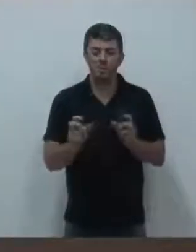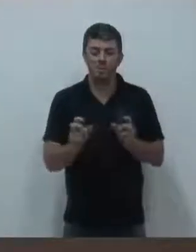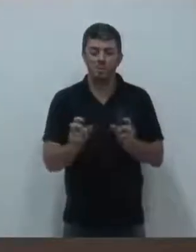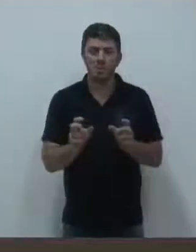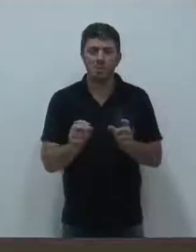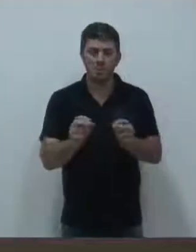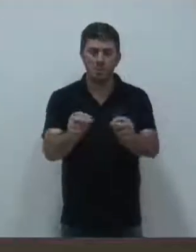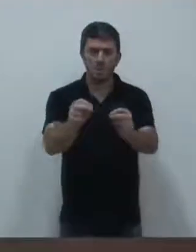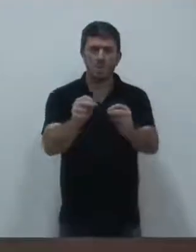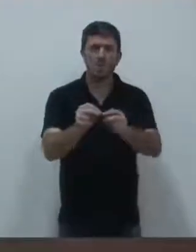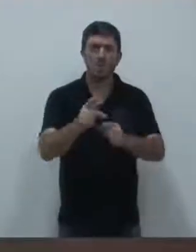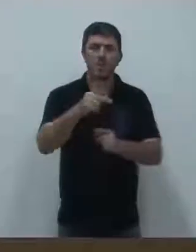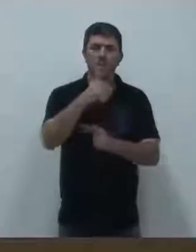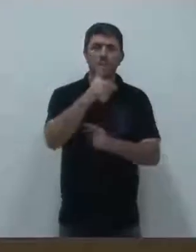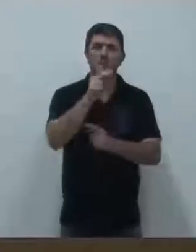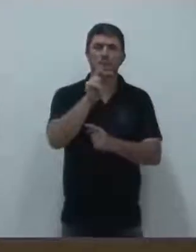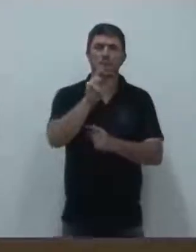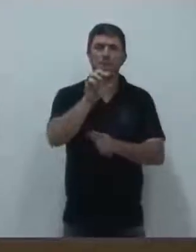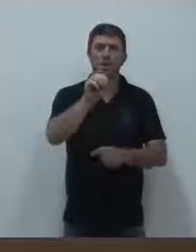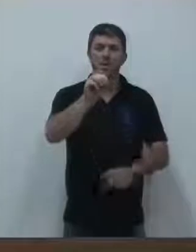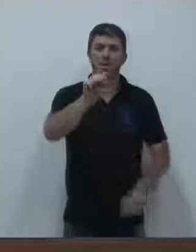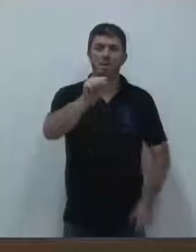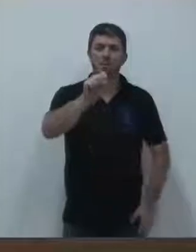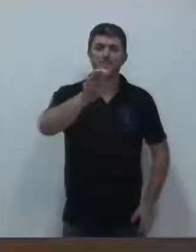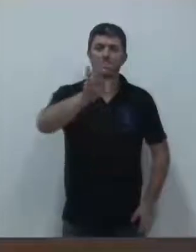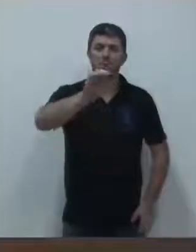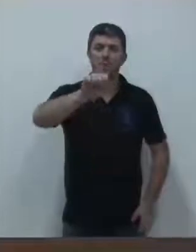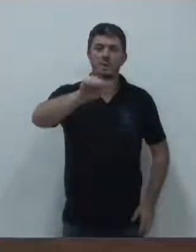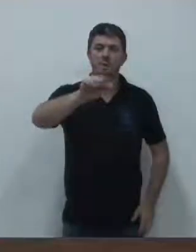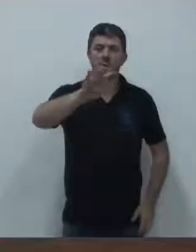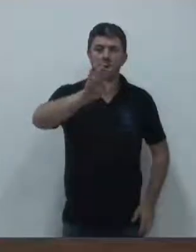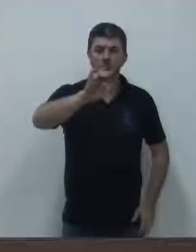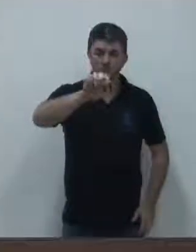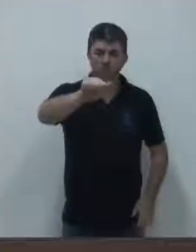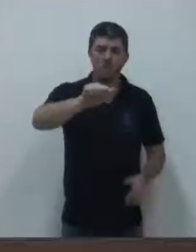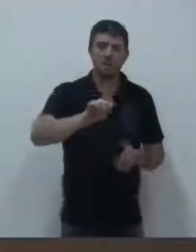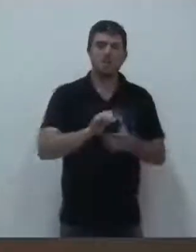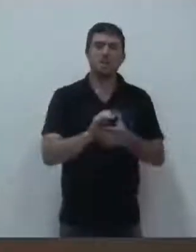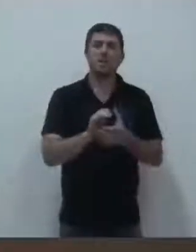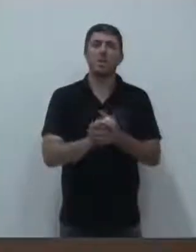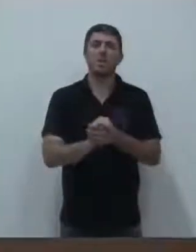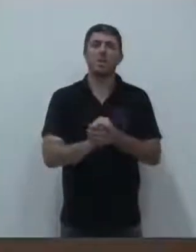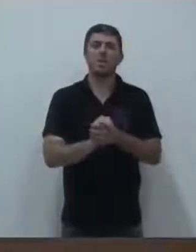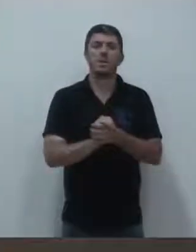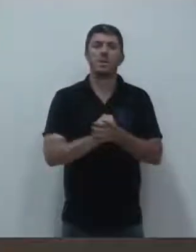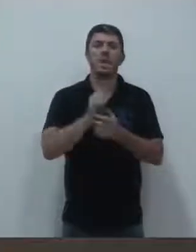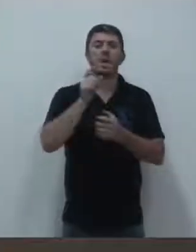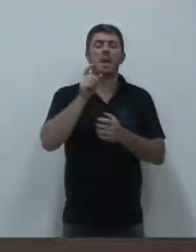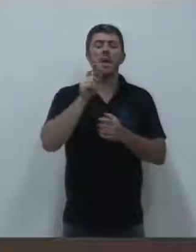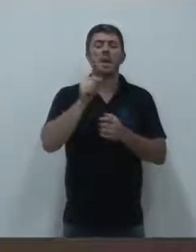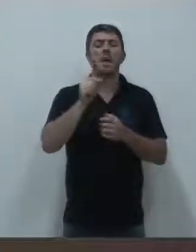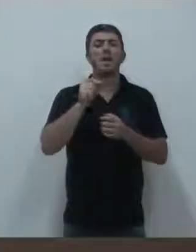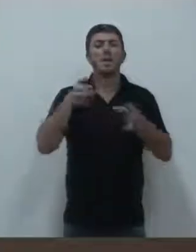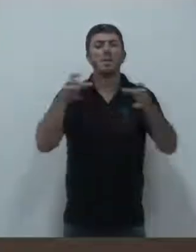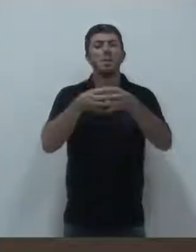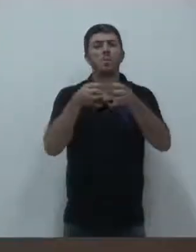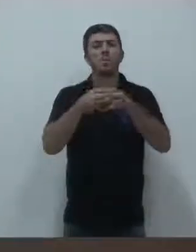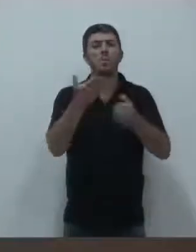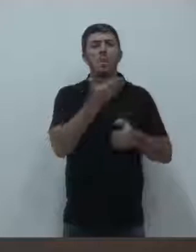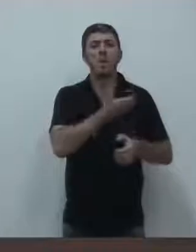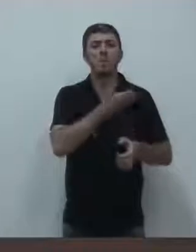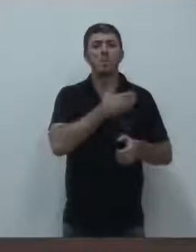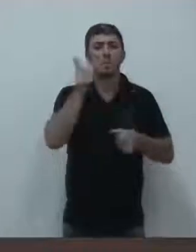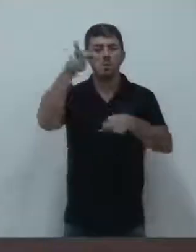estavam num bar na Austrália, num pub, e aí pensaram em fazer uma campanha para a prevenção do câncer de próstata. Se espalhou pelo mundo